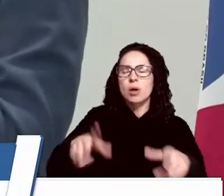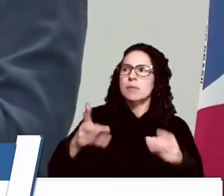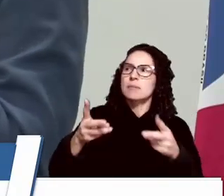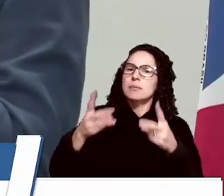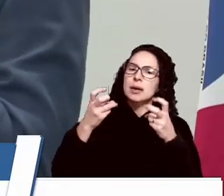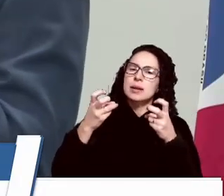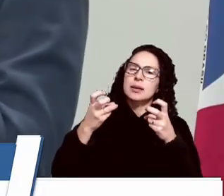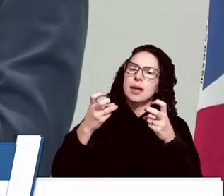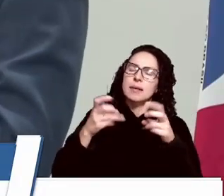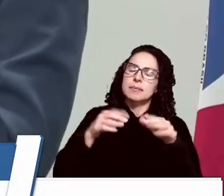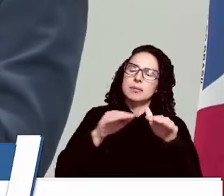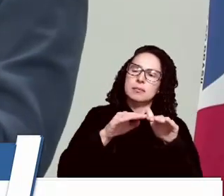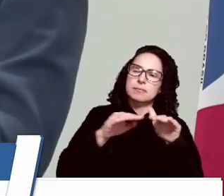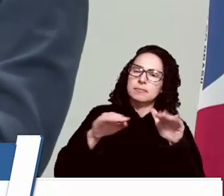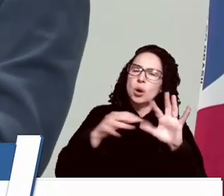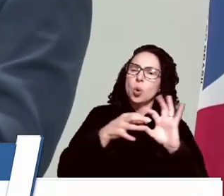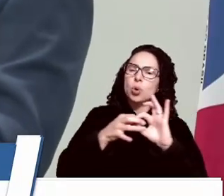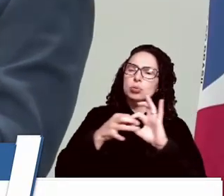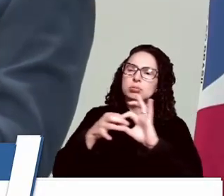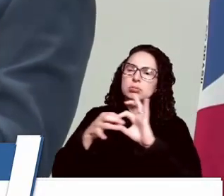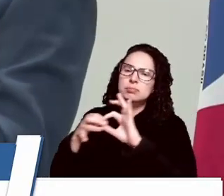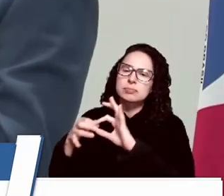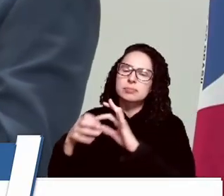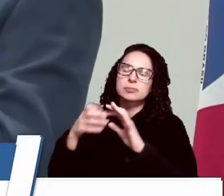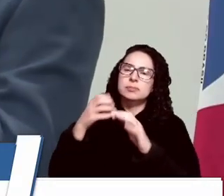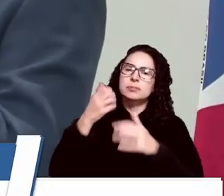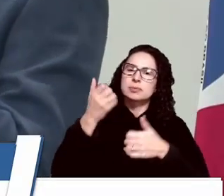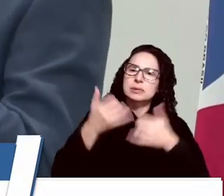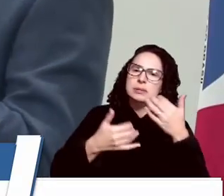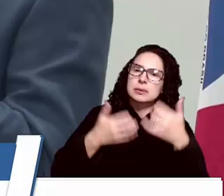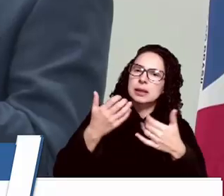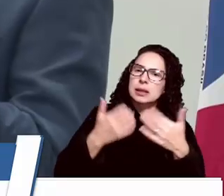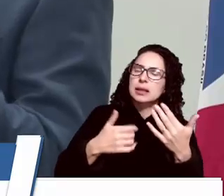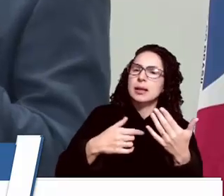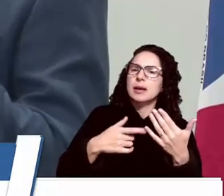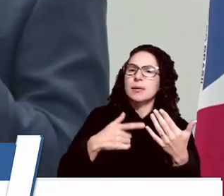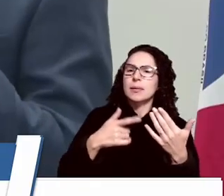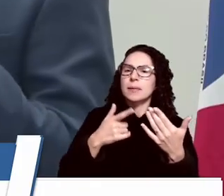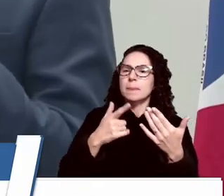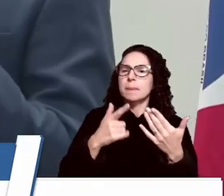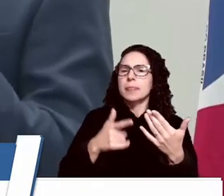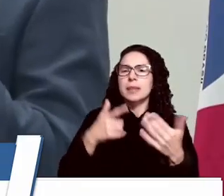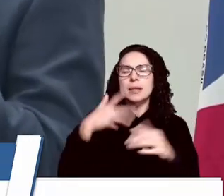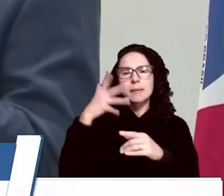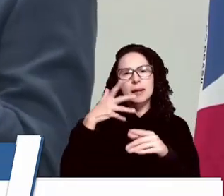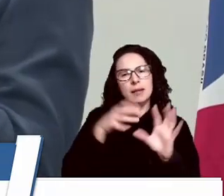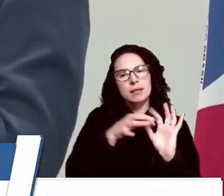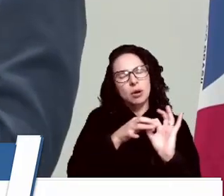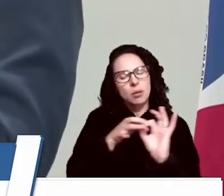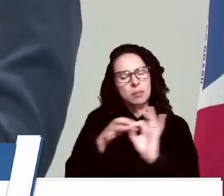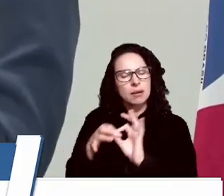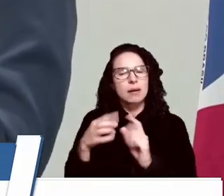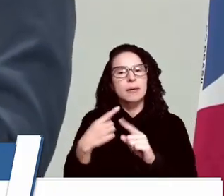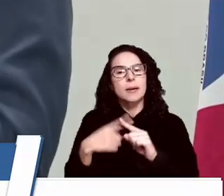que ele faz, a linha que ele é perfeitamente nos discursos dele. Por quê? Porque ele é